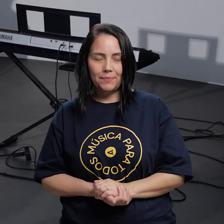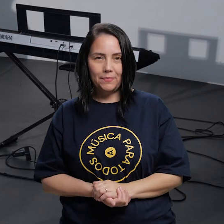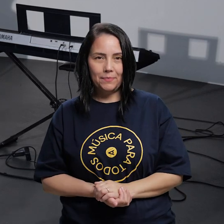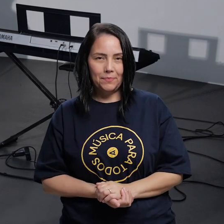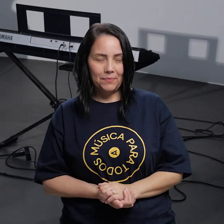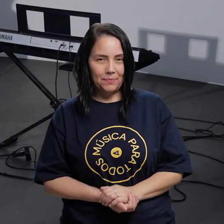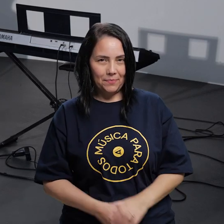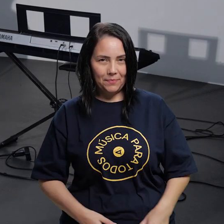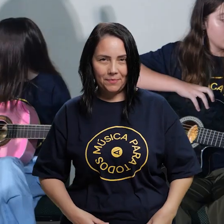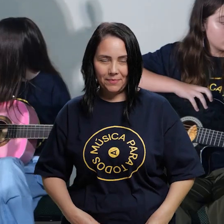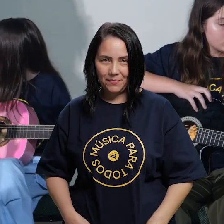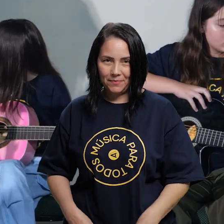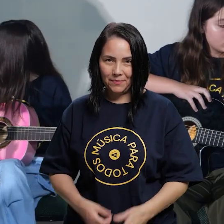teclado.